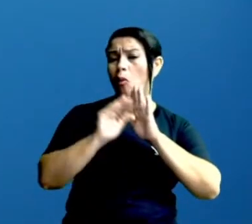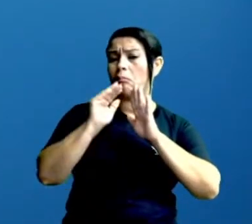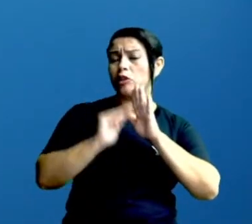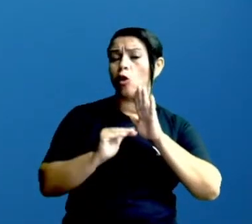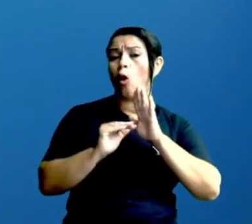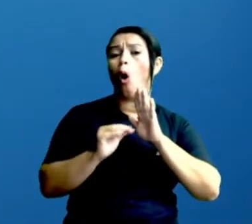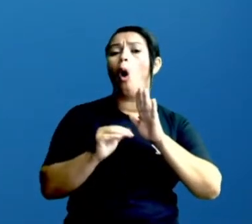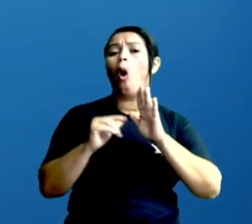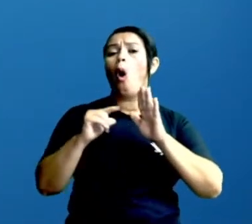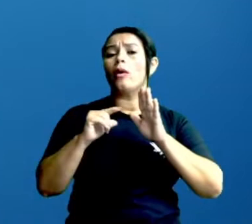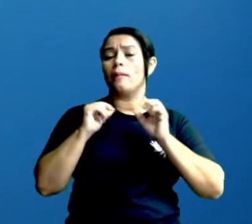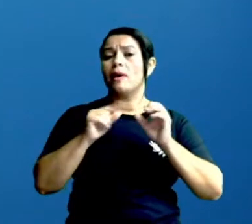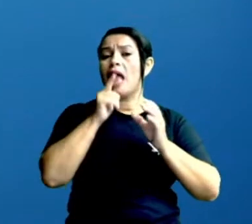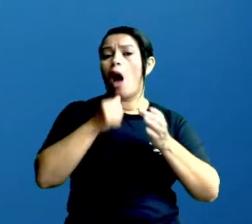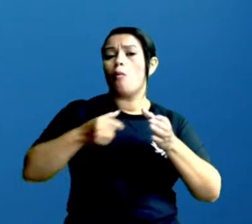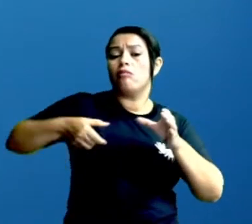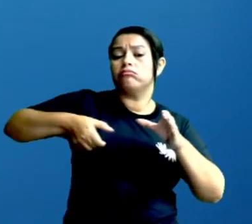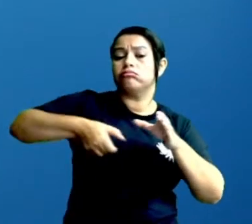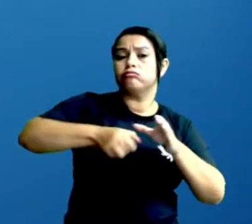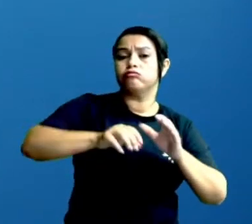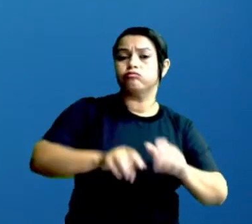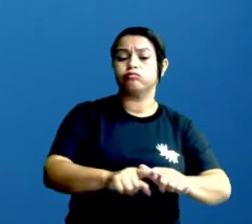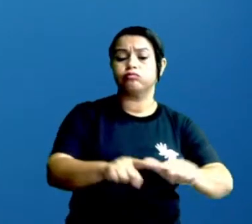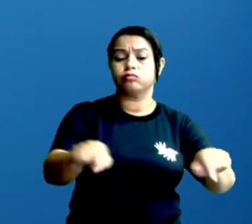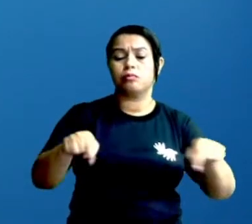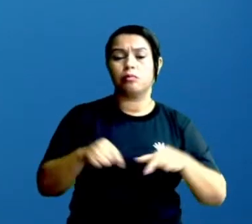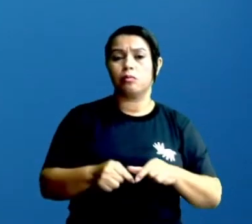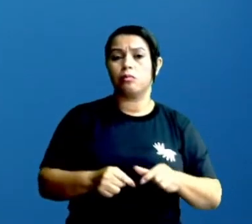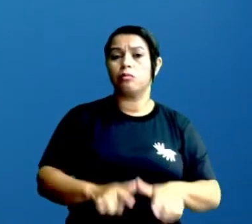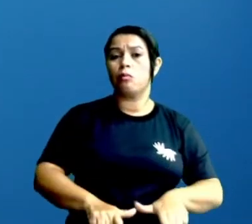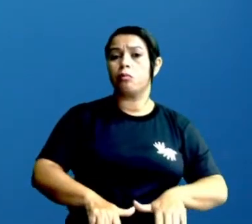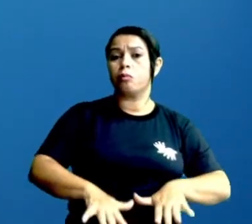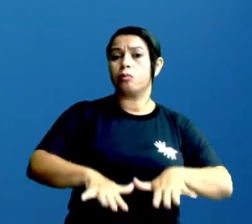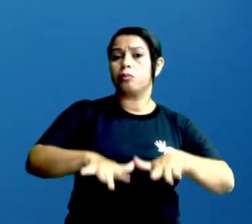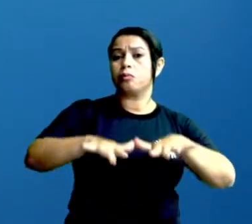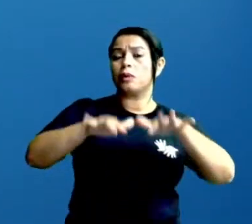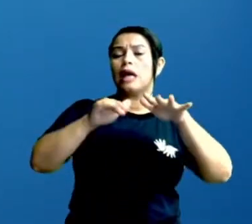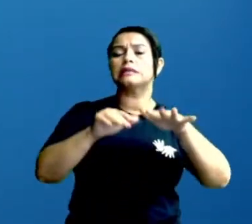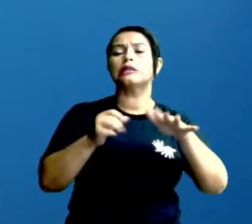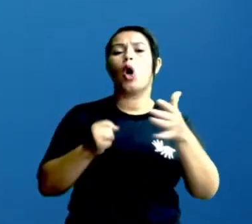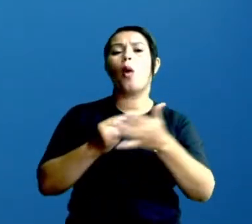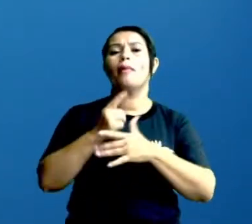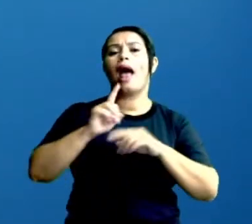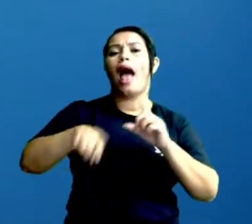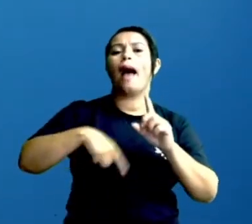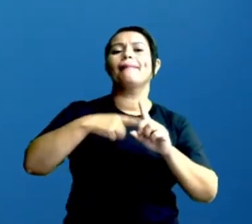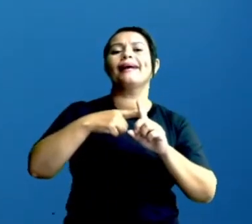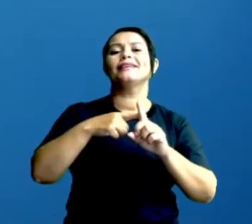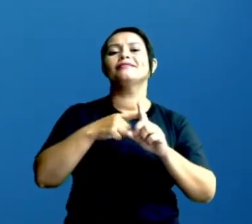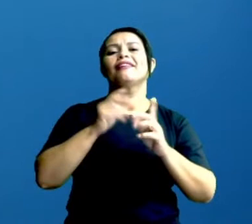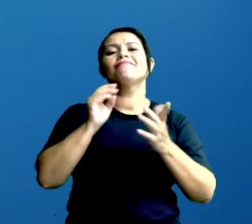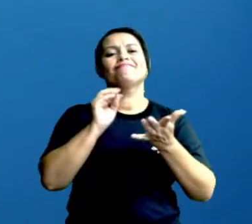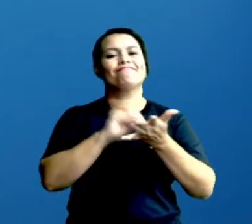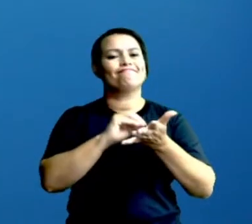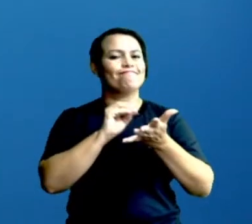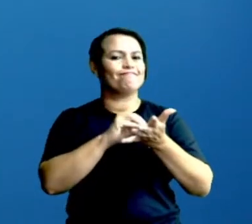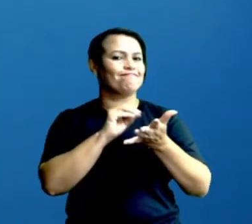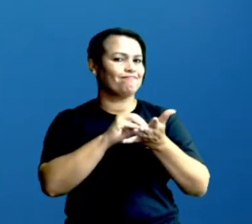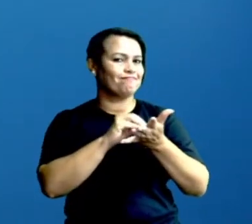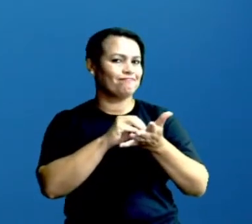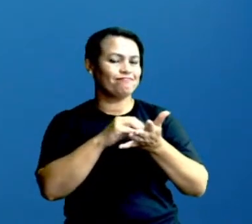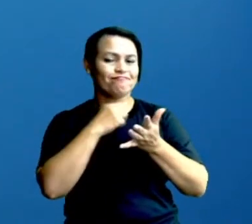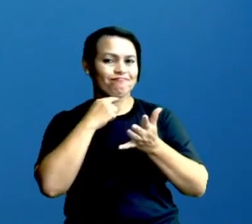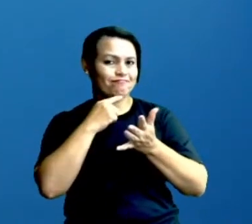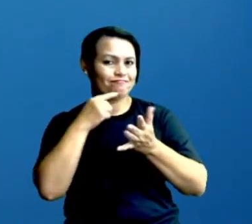cabe no reservatório que você tem em casa, não é verdade? Se ele comprar a mais, vai o quê? Vai estragar, não vai caber